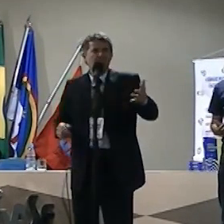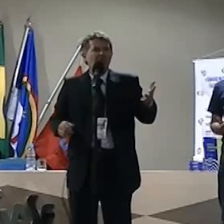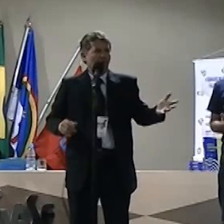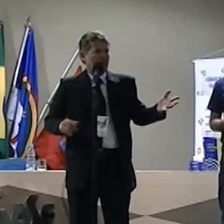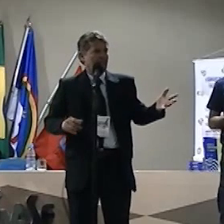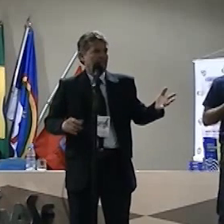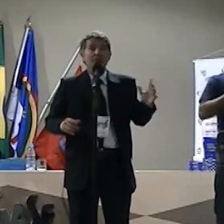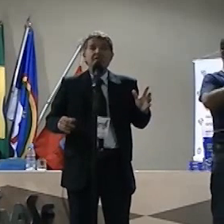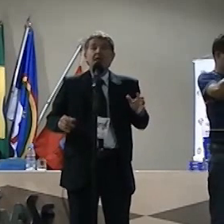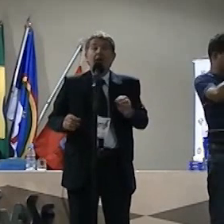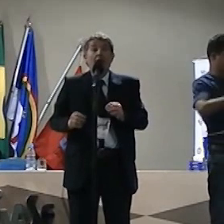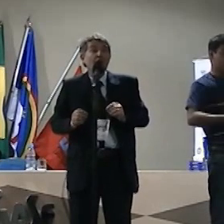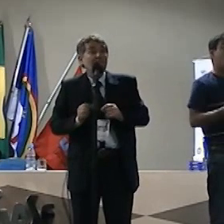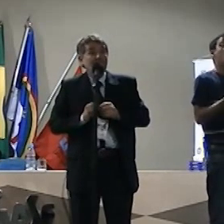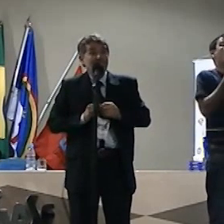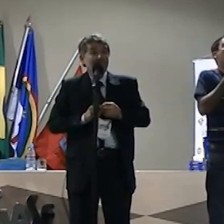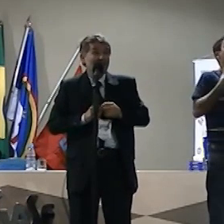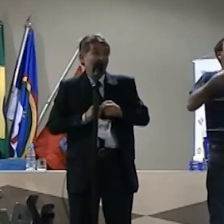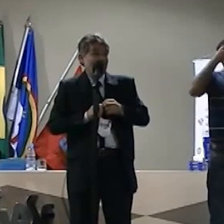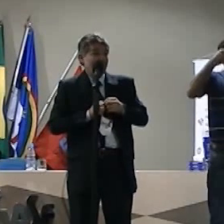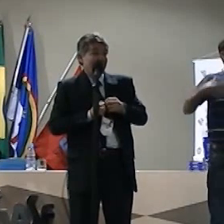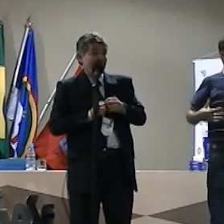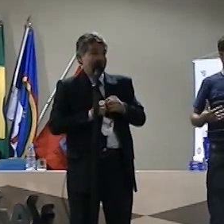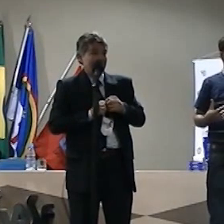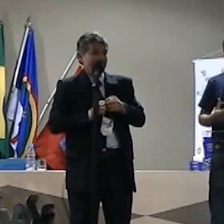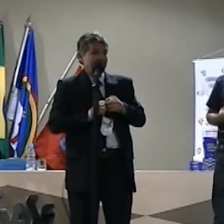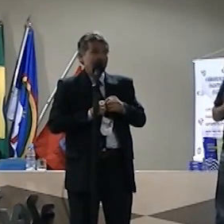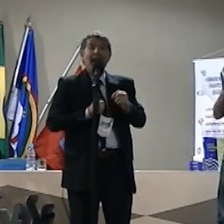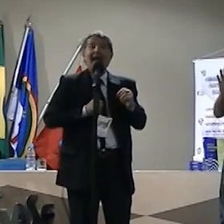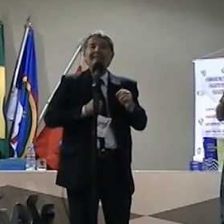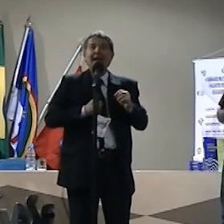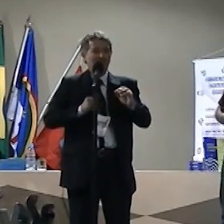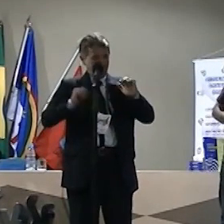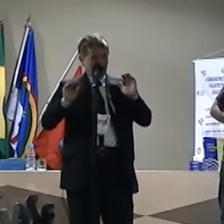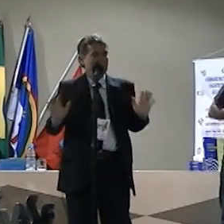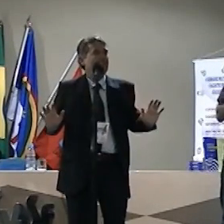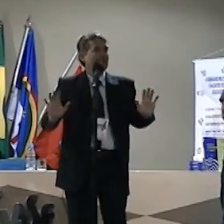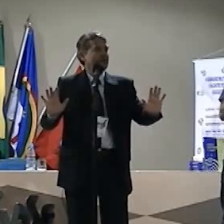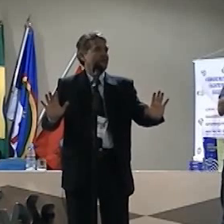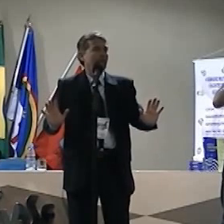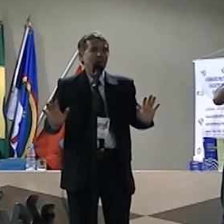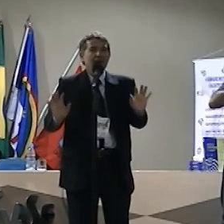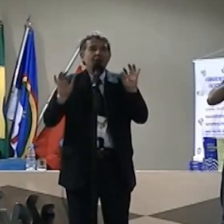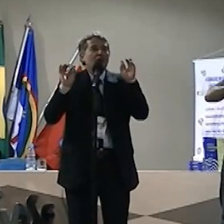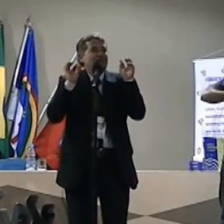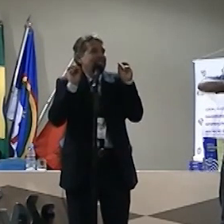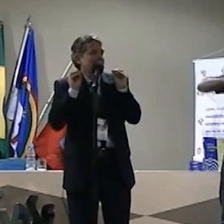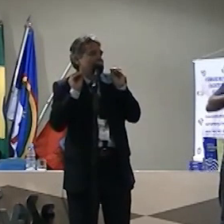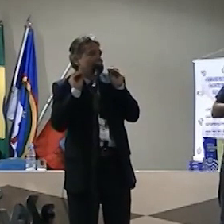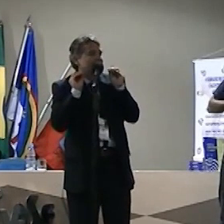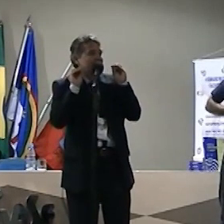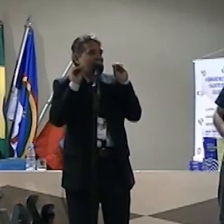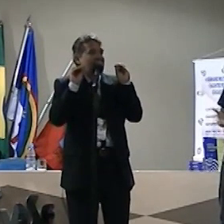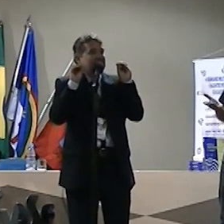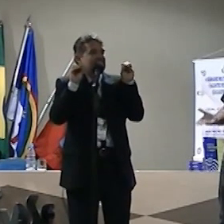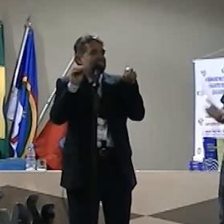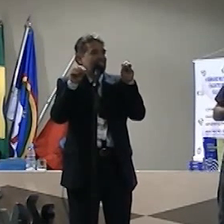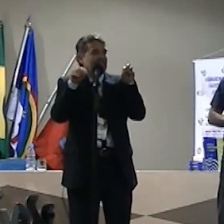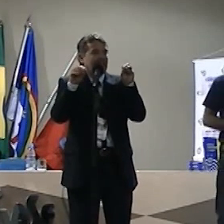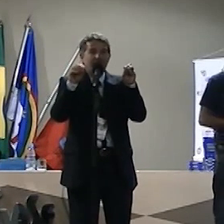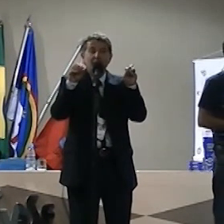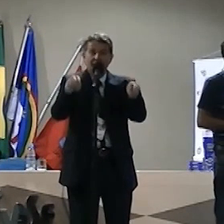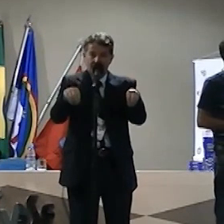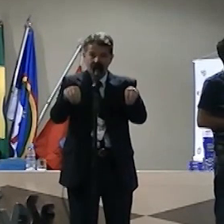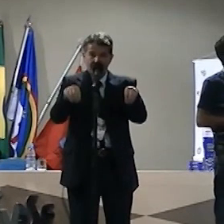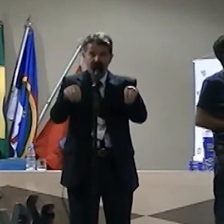penetração. Não, eu vou dizer, é o que papai e mamãe fez para ter você. Ah tá, quando sentou-se, acabou. Então eu satisfiz aquela